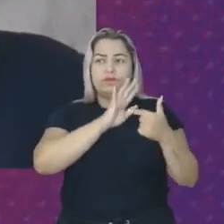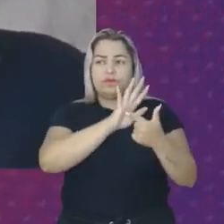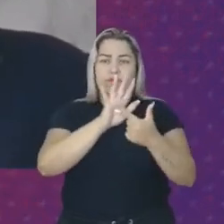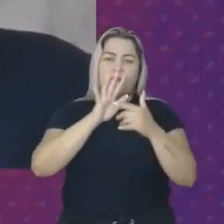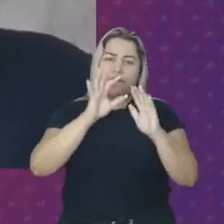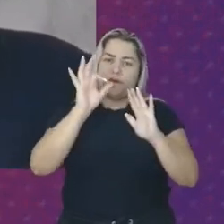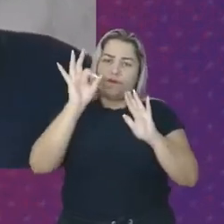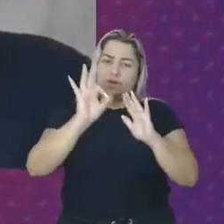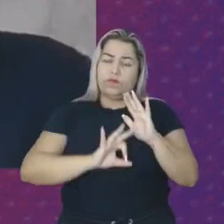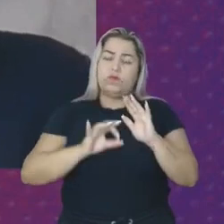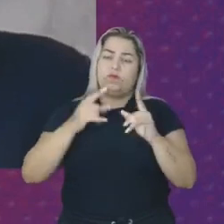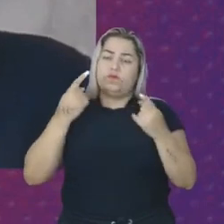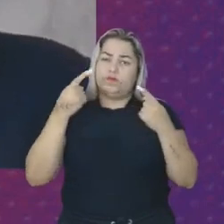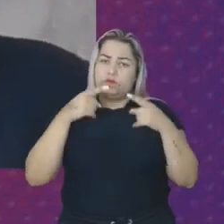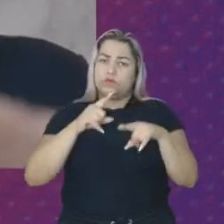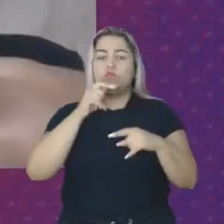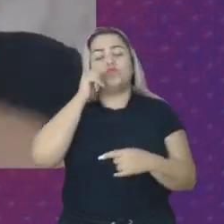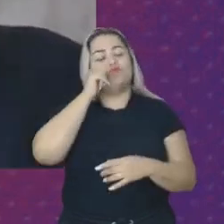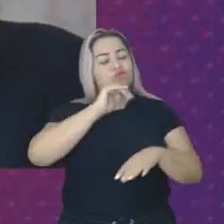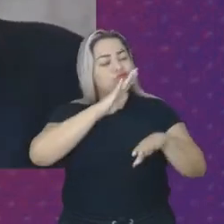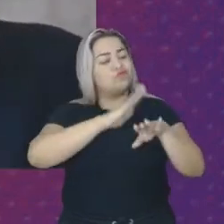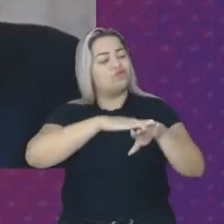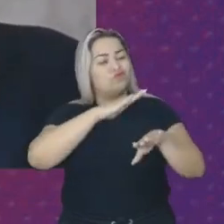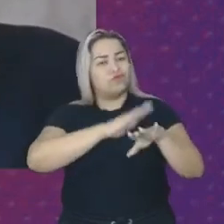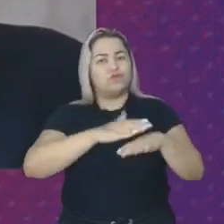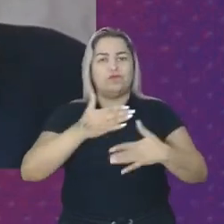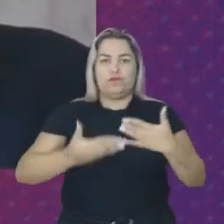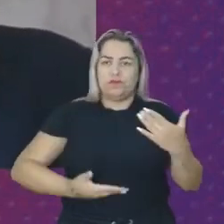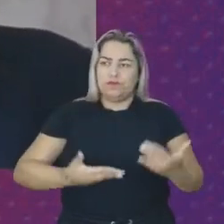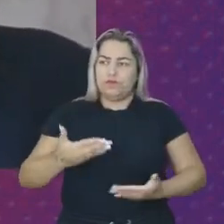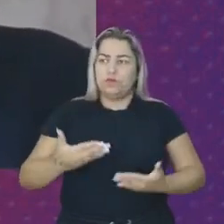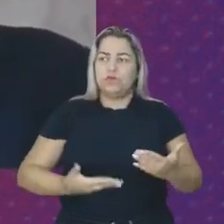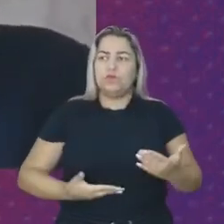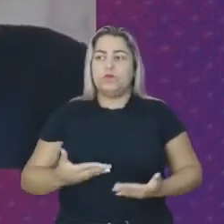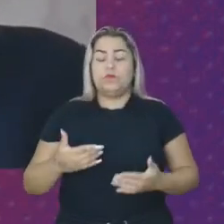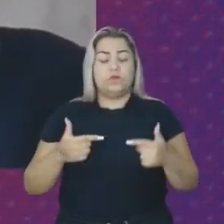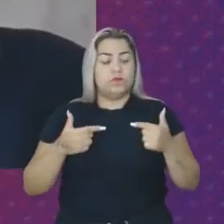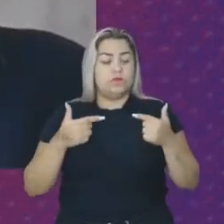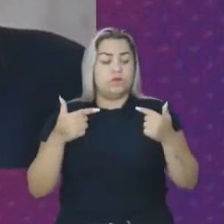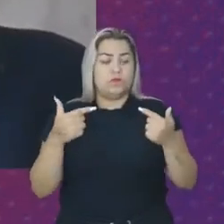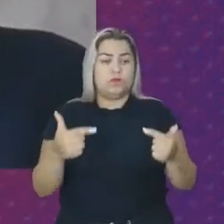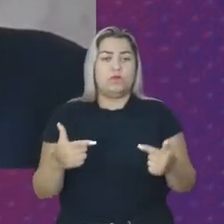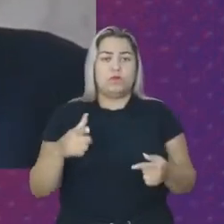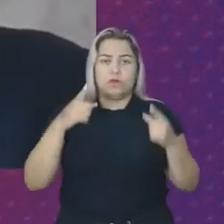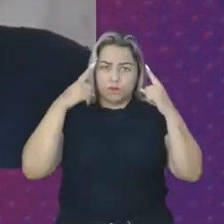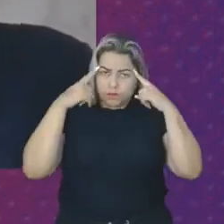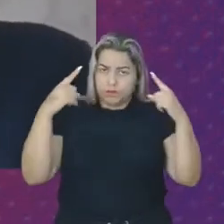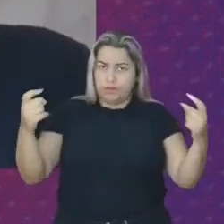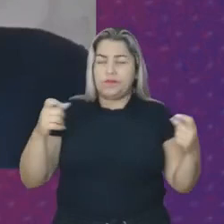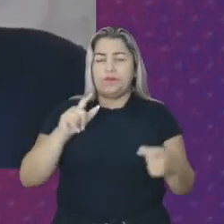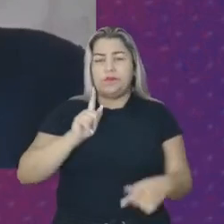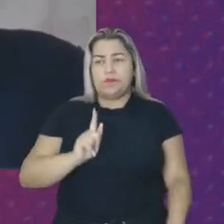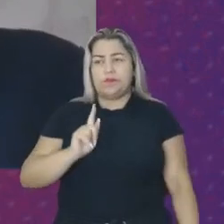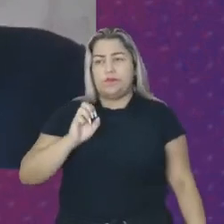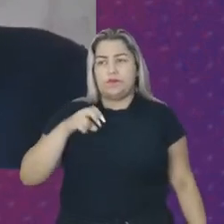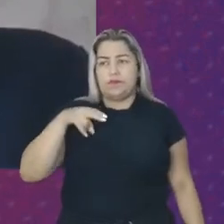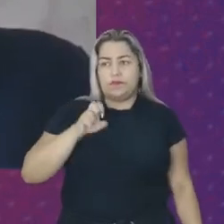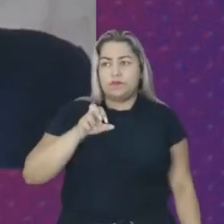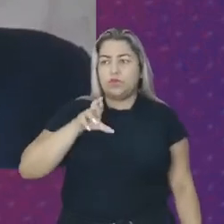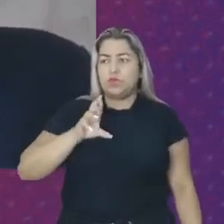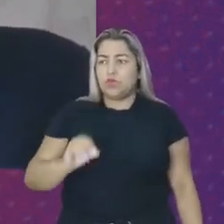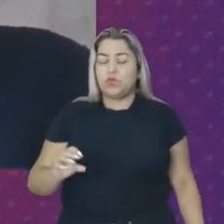de violência contra as mulheres, quanto mais os serviços da rede de enfrentamento à violência de gênero